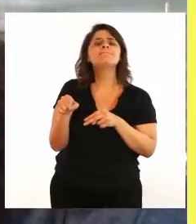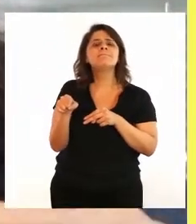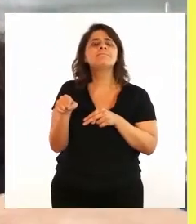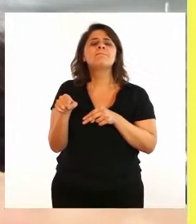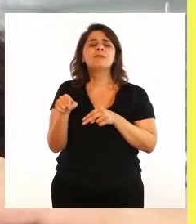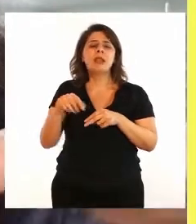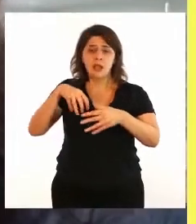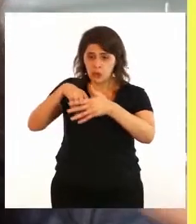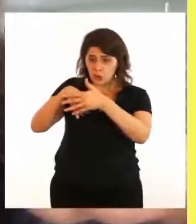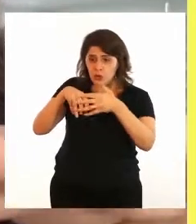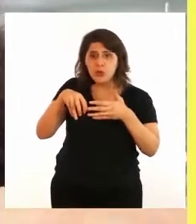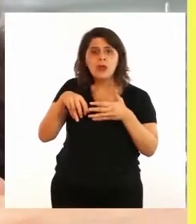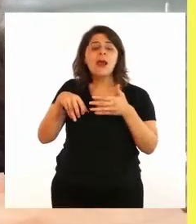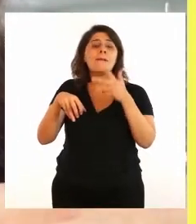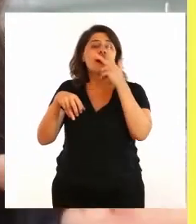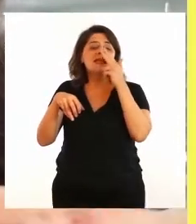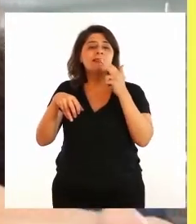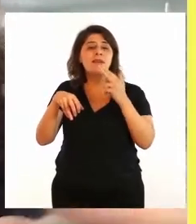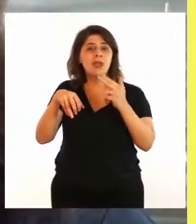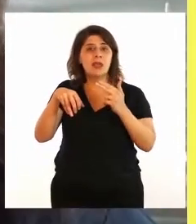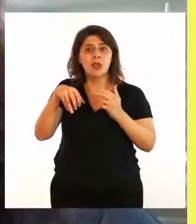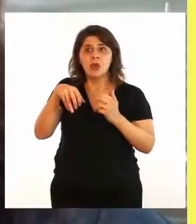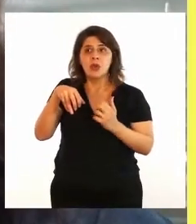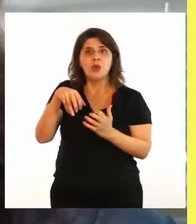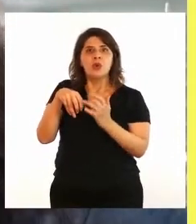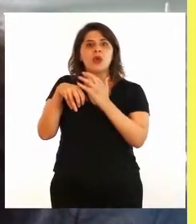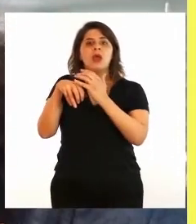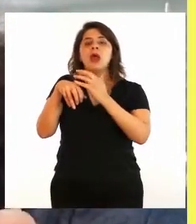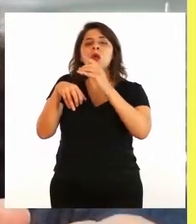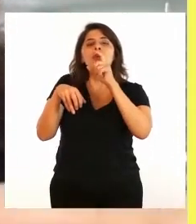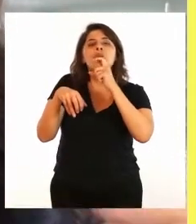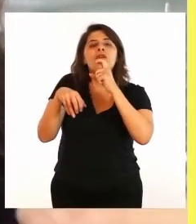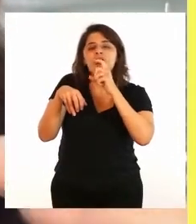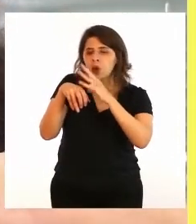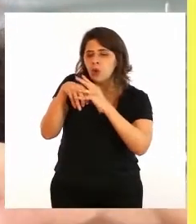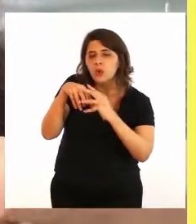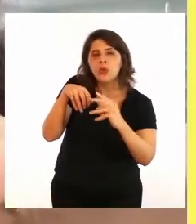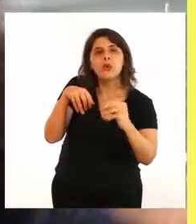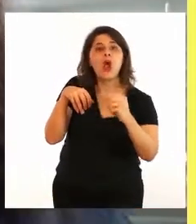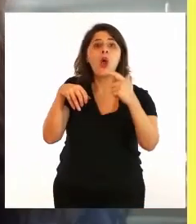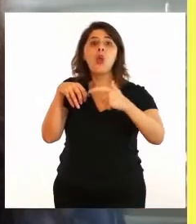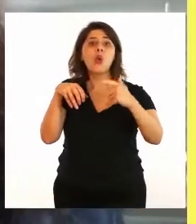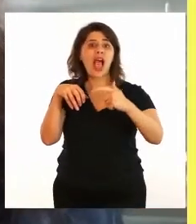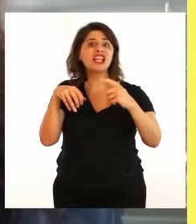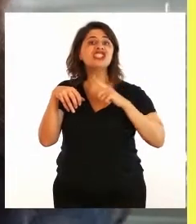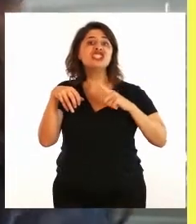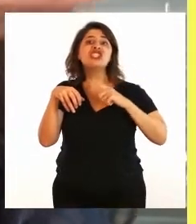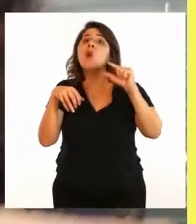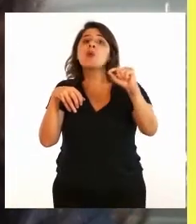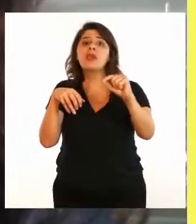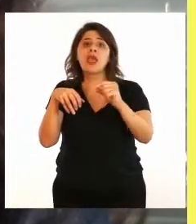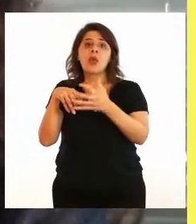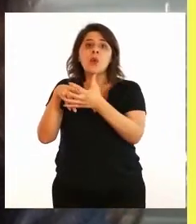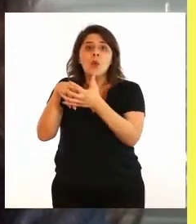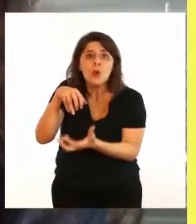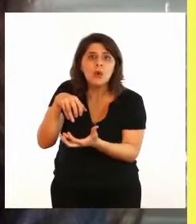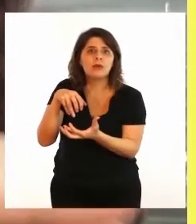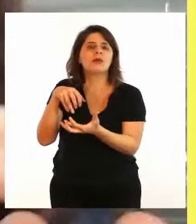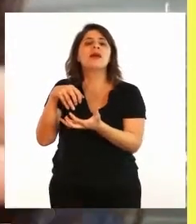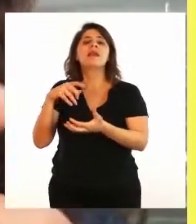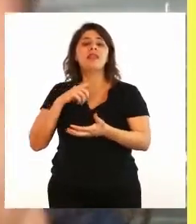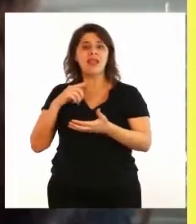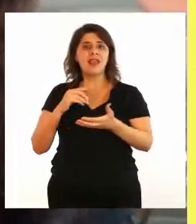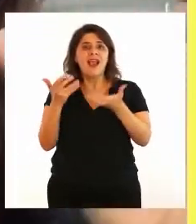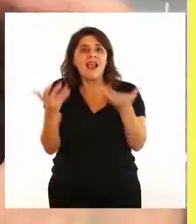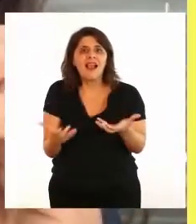se resfriou, se solidificou num local em que tinha alguma gravidade para poder ficar mais achatado,